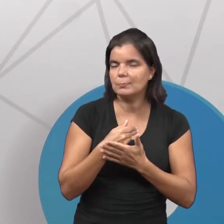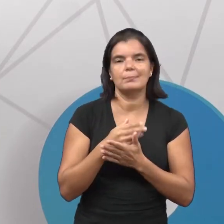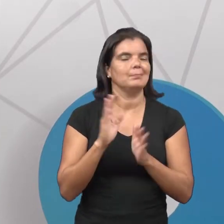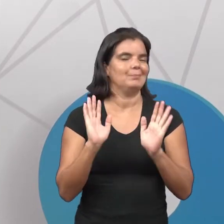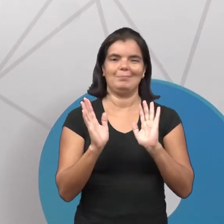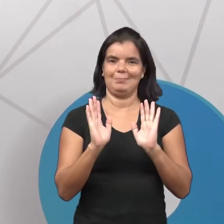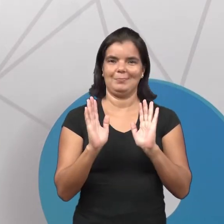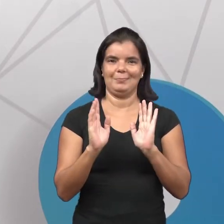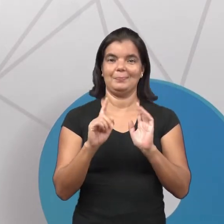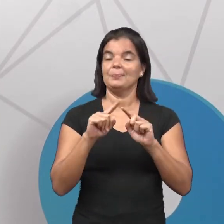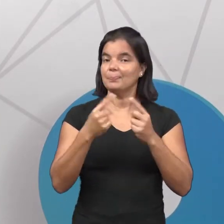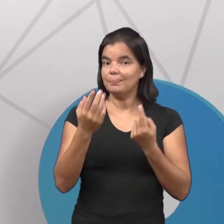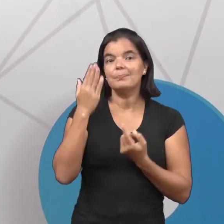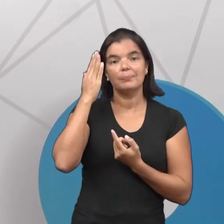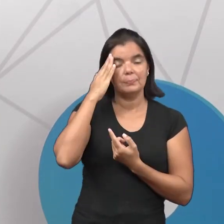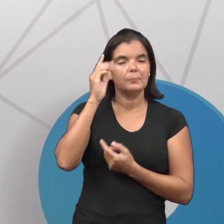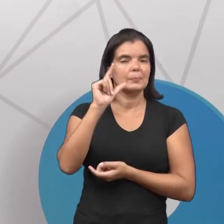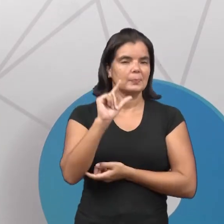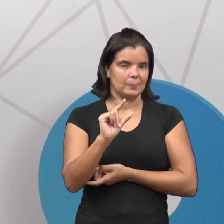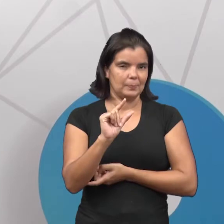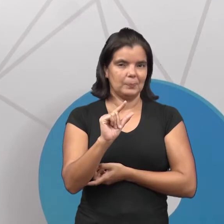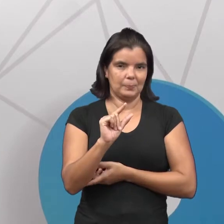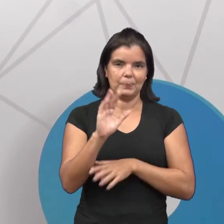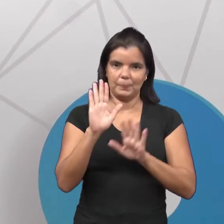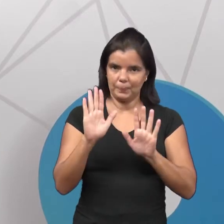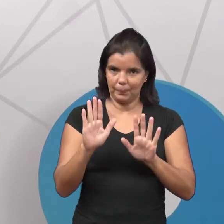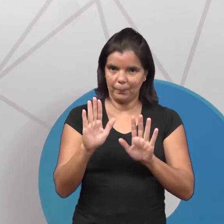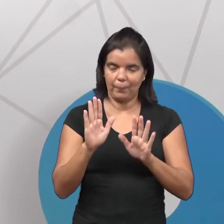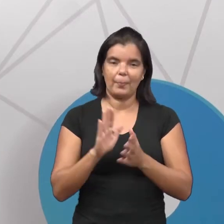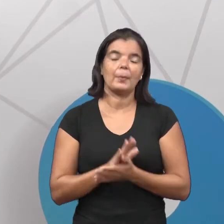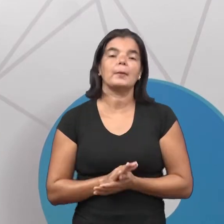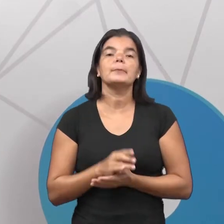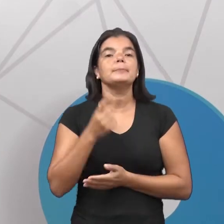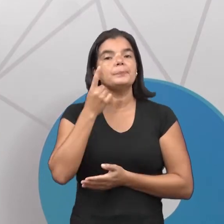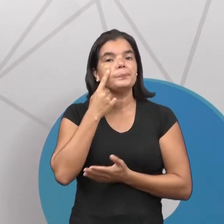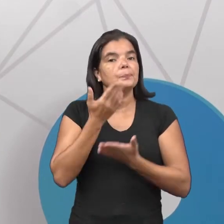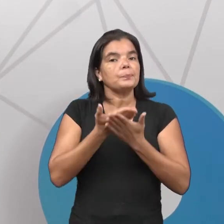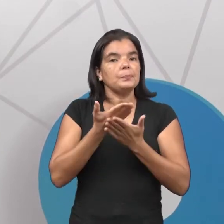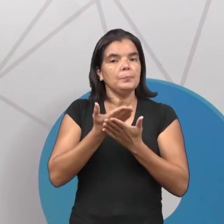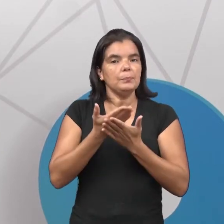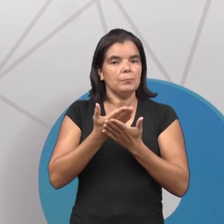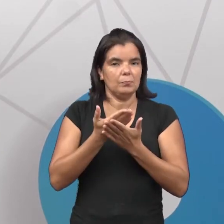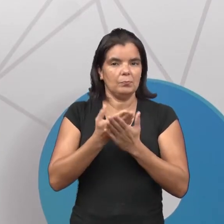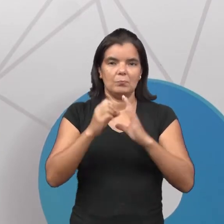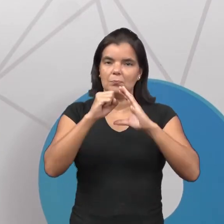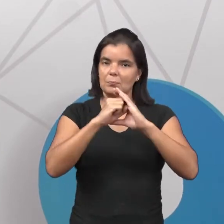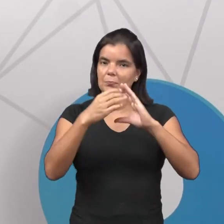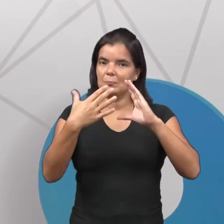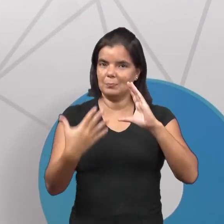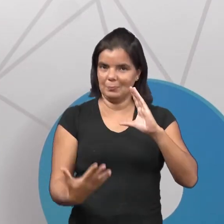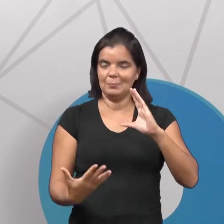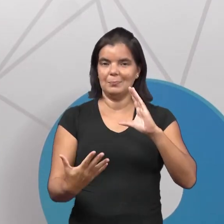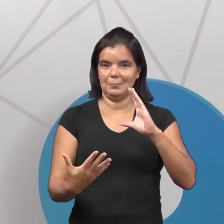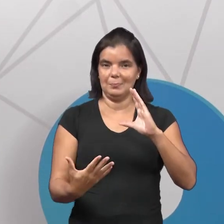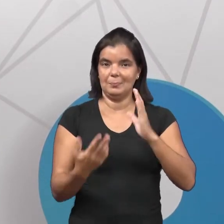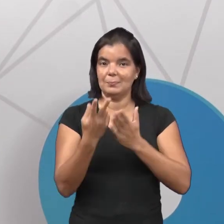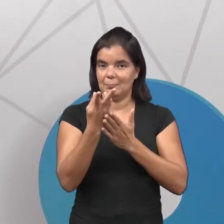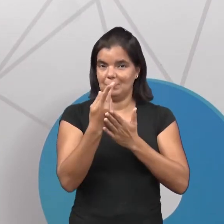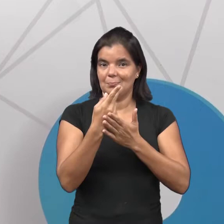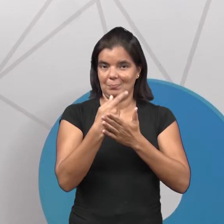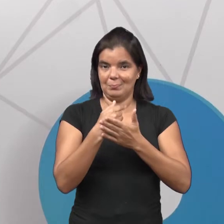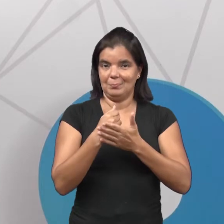Não. Nós vamos entender um pouquinho sobre isso. Vamos estudar agora um pouco as características das obras de